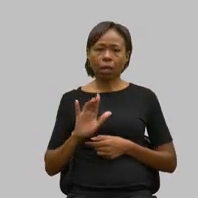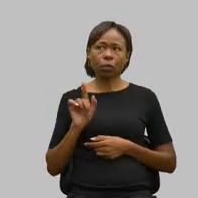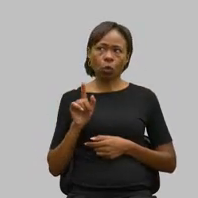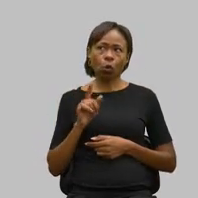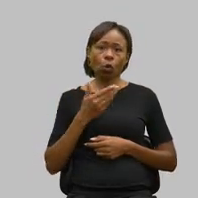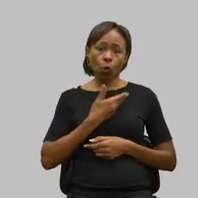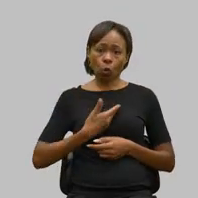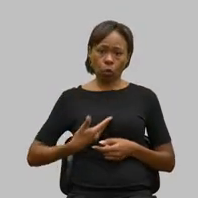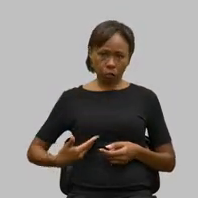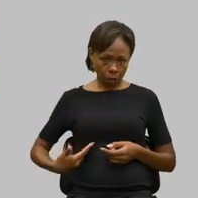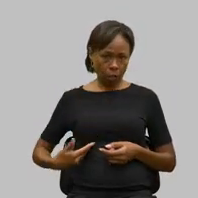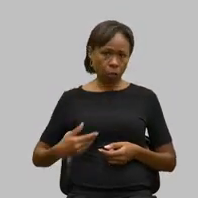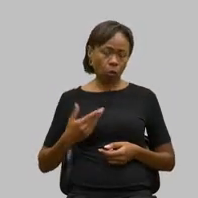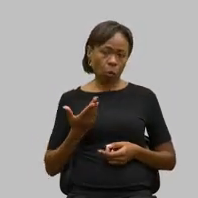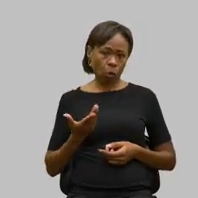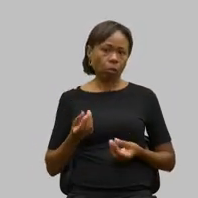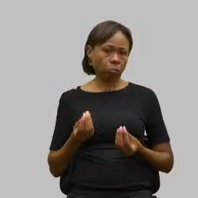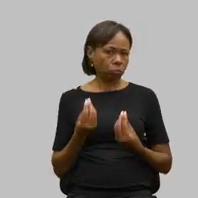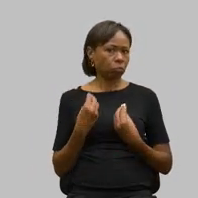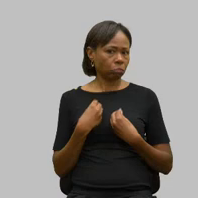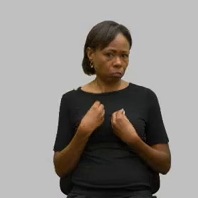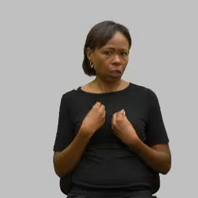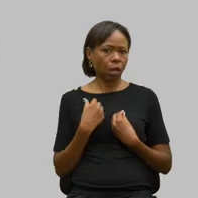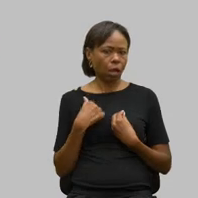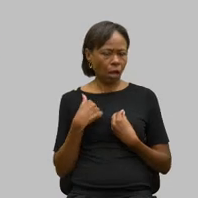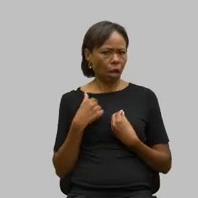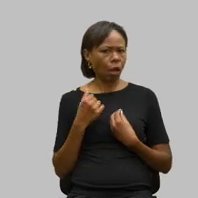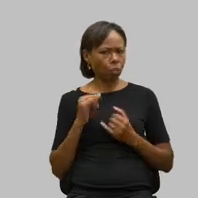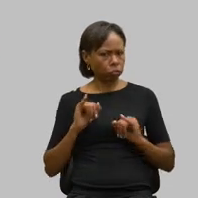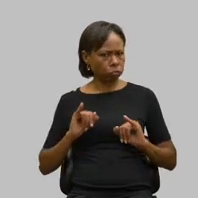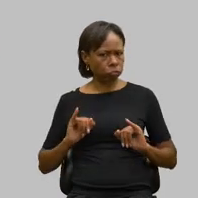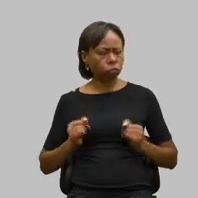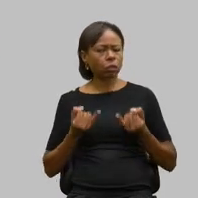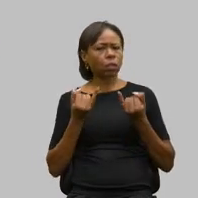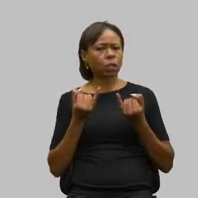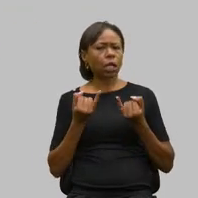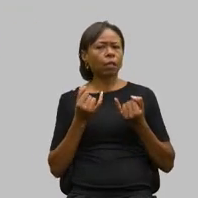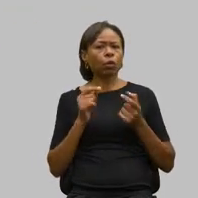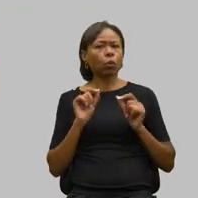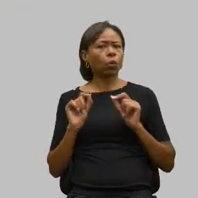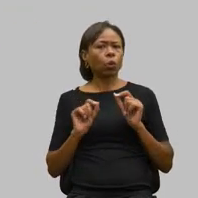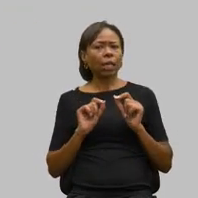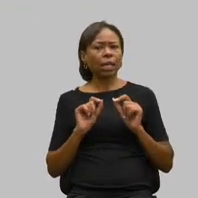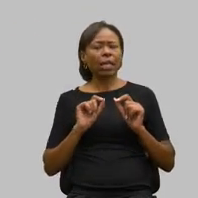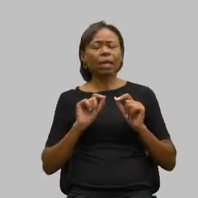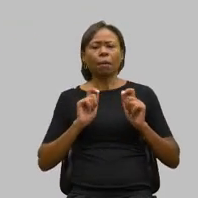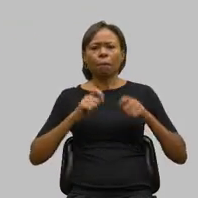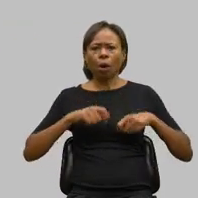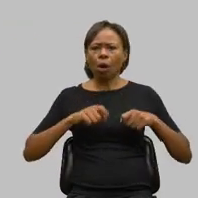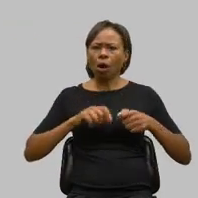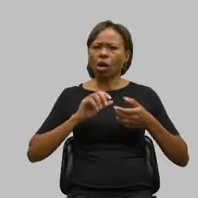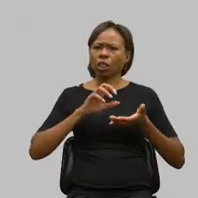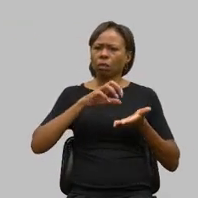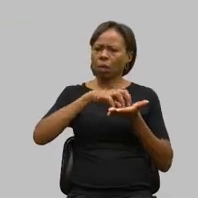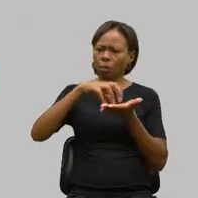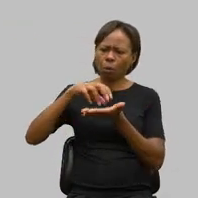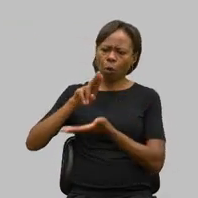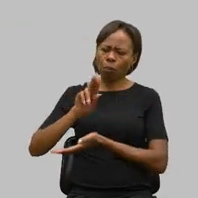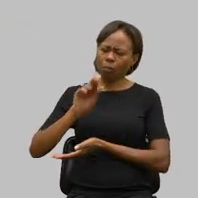dá o privilégio, que vocês viram no gráfico, de ter o mínimo constitucional, e a gente faz um bilhão de UBS, faz hospital regional,